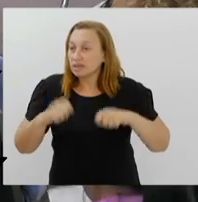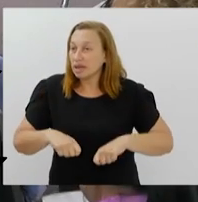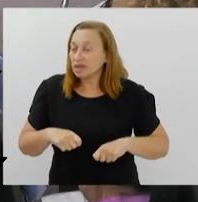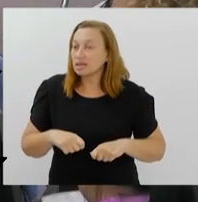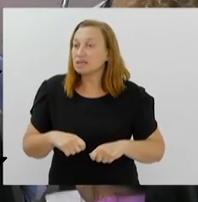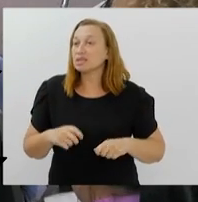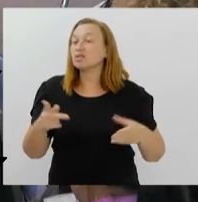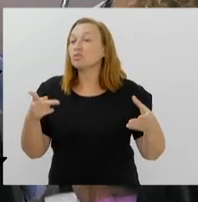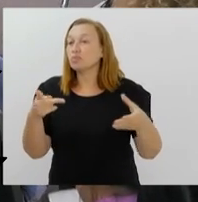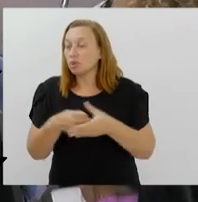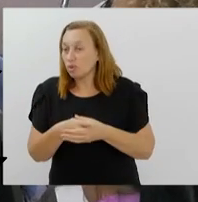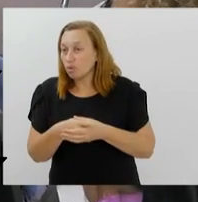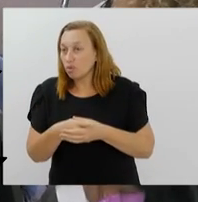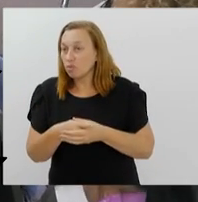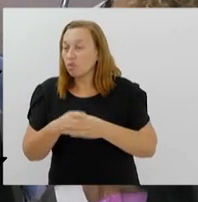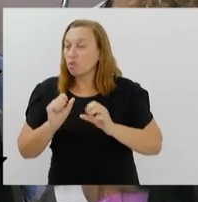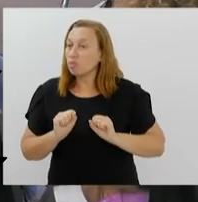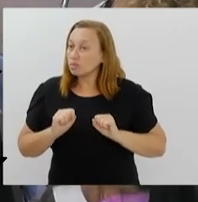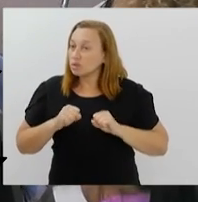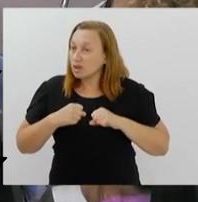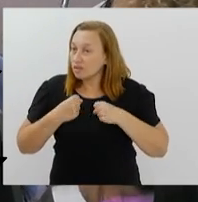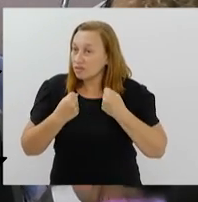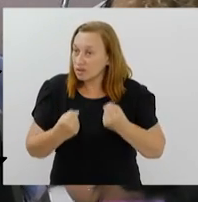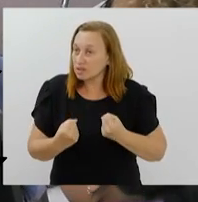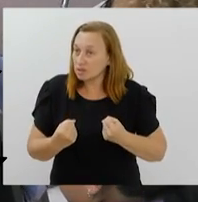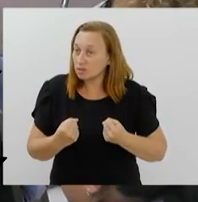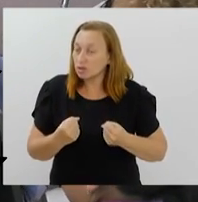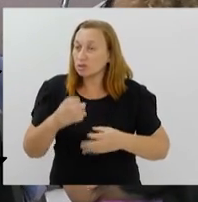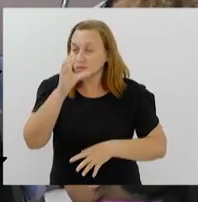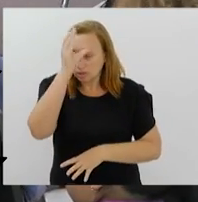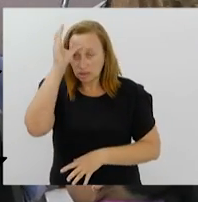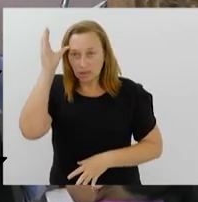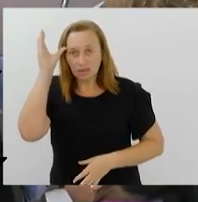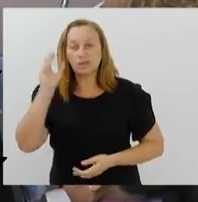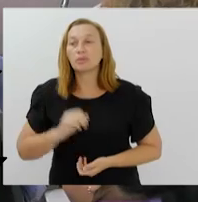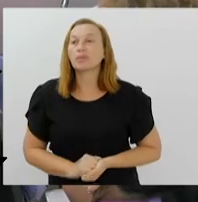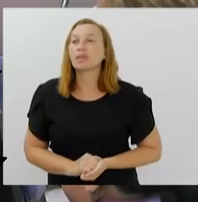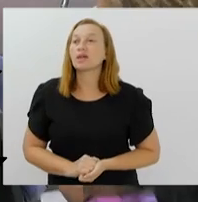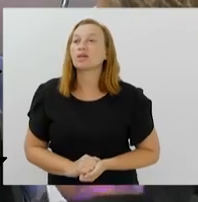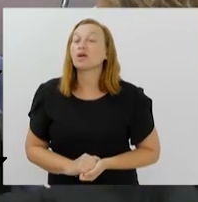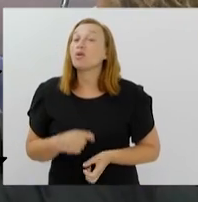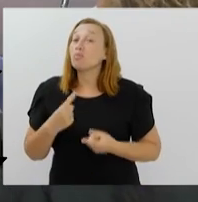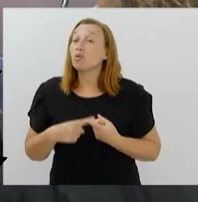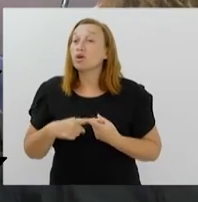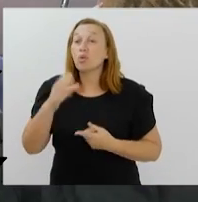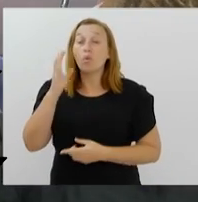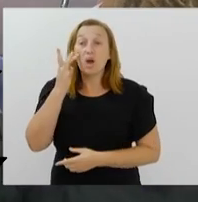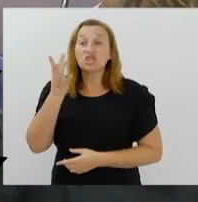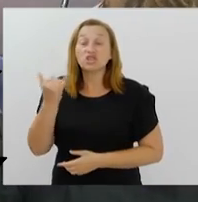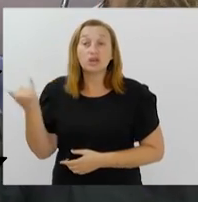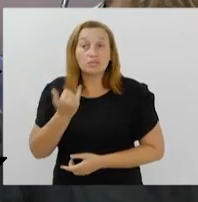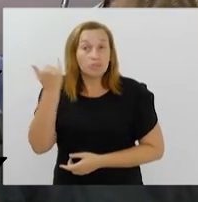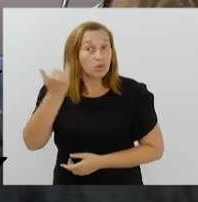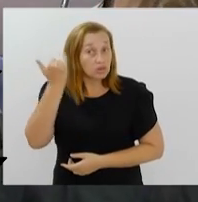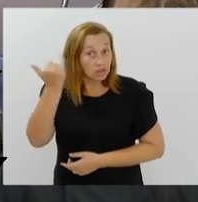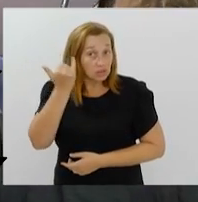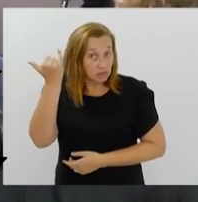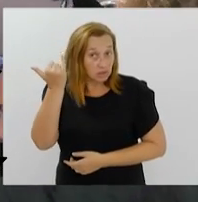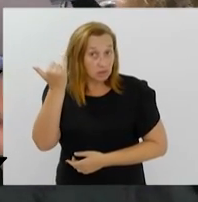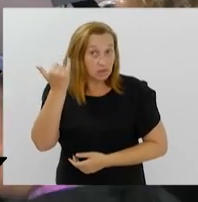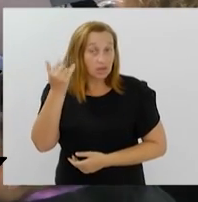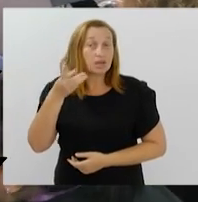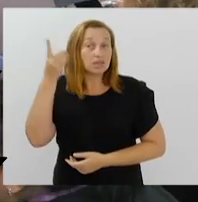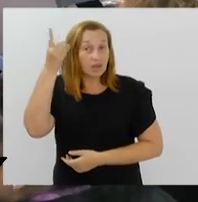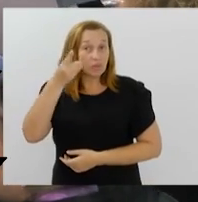como agente defensor do Consumidor eh porque eu acho que é importante